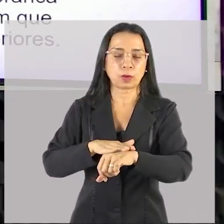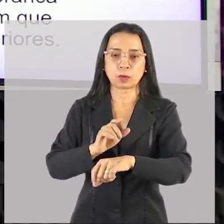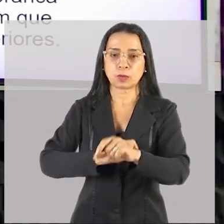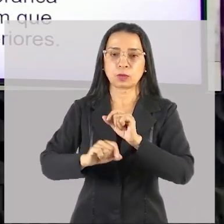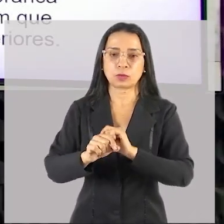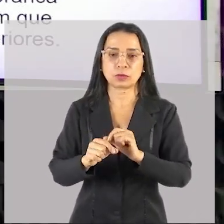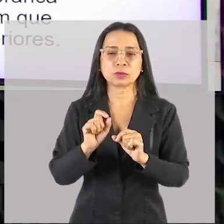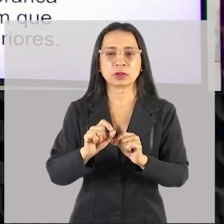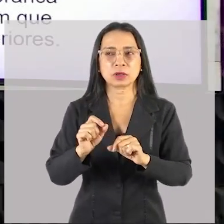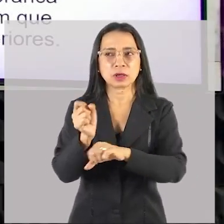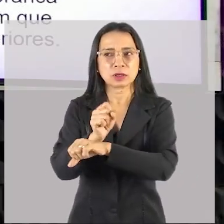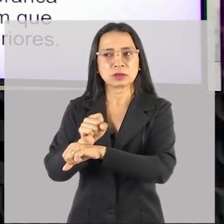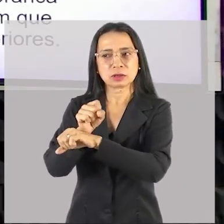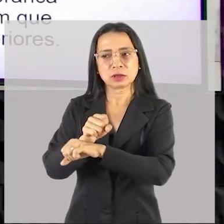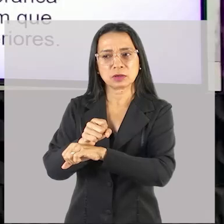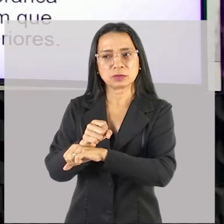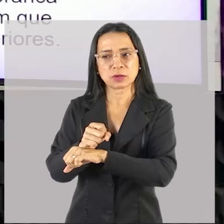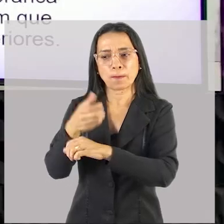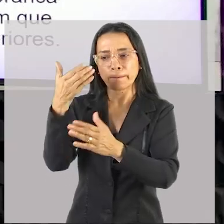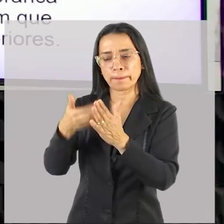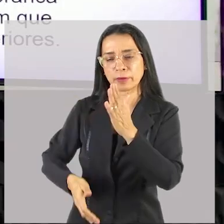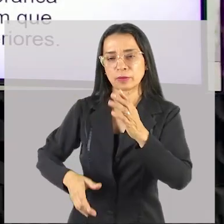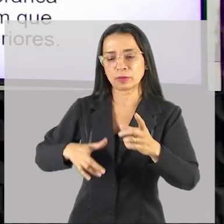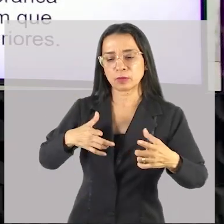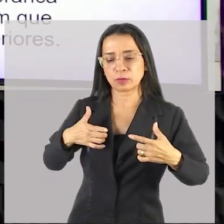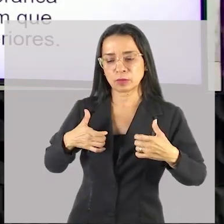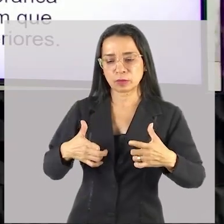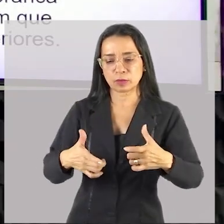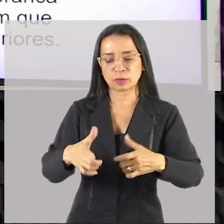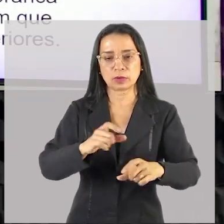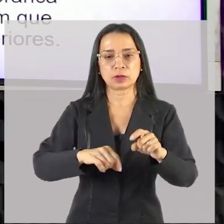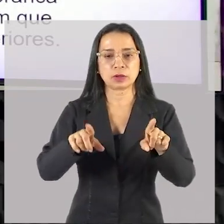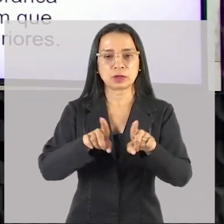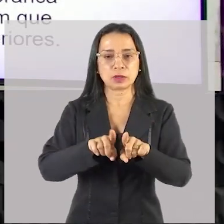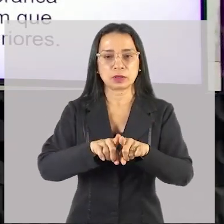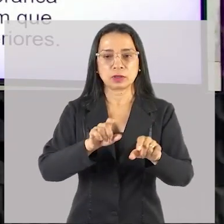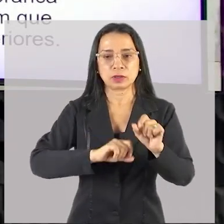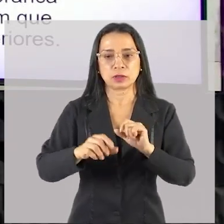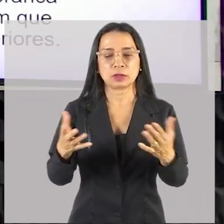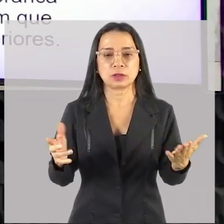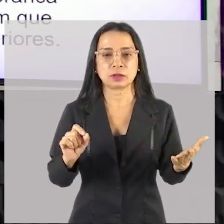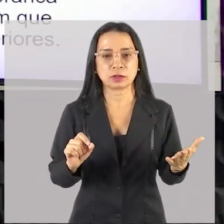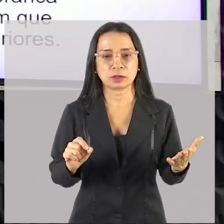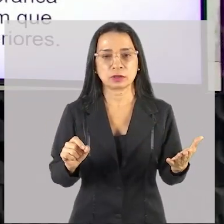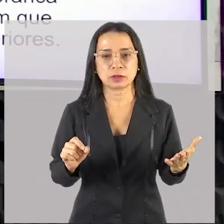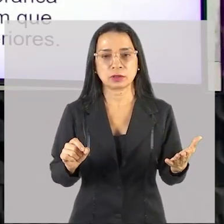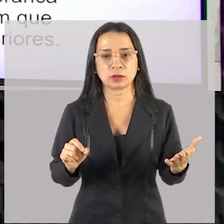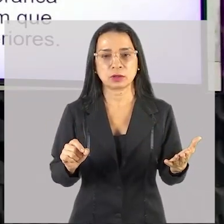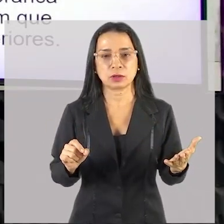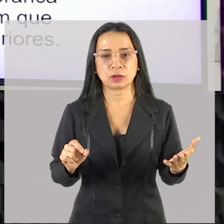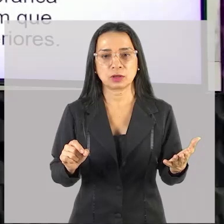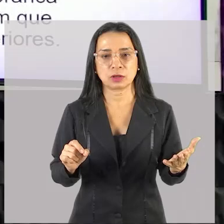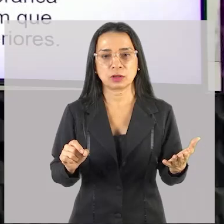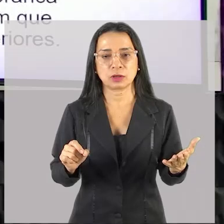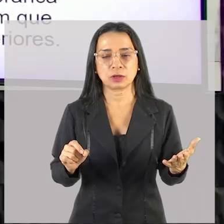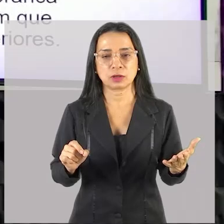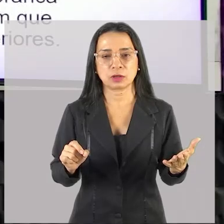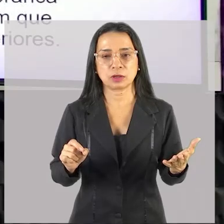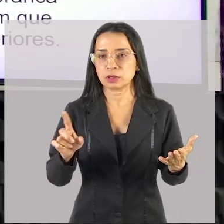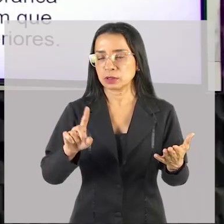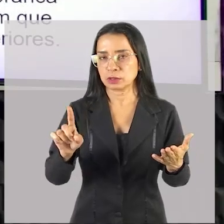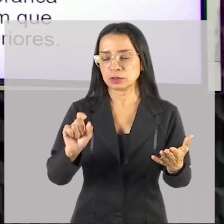C. Em Aristóteles, olha só, em Aristóteles, é impossível o escravo ser livre, pois a natureza o define sempre por um